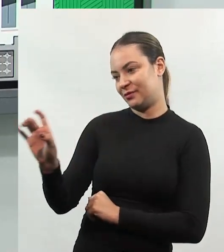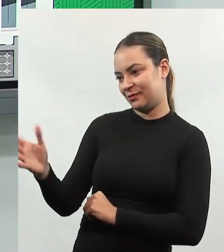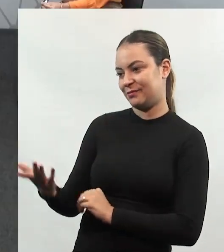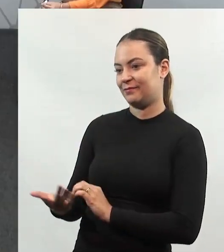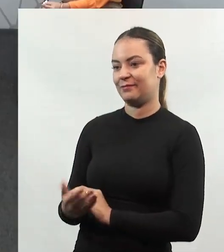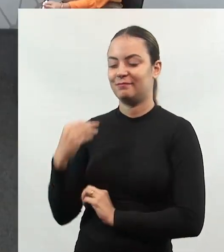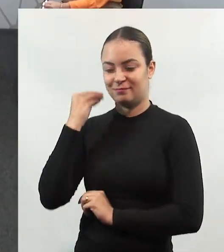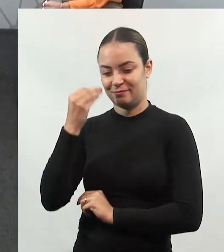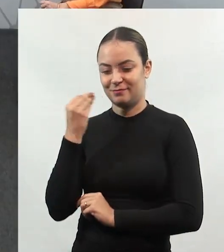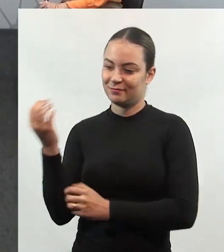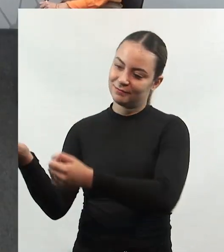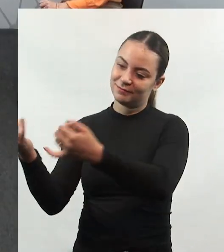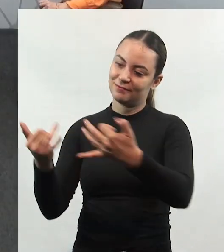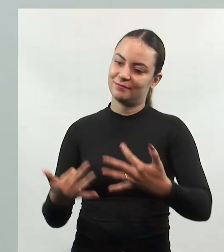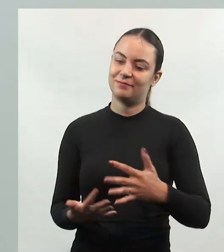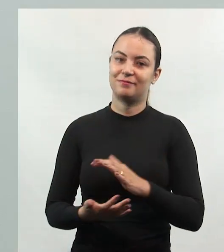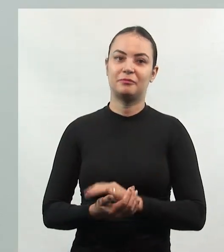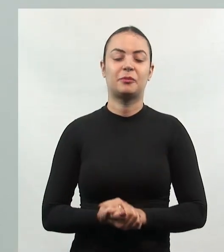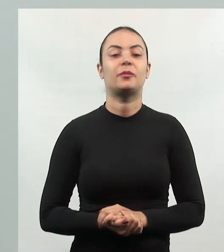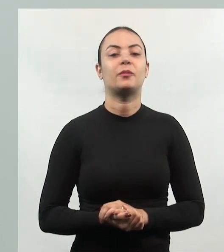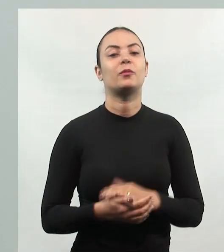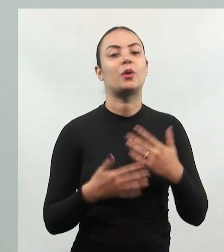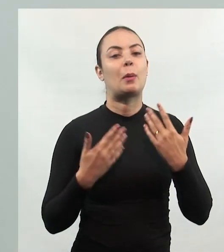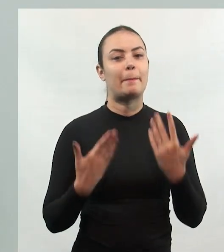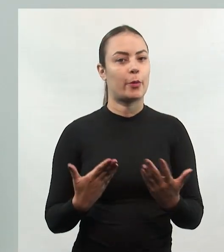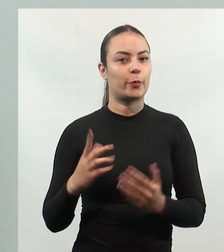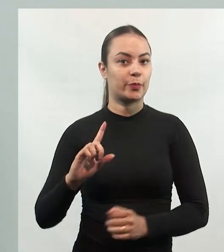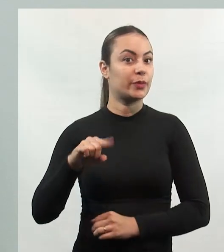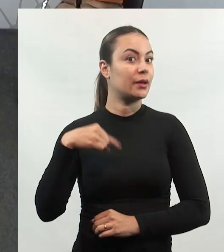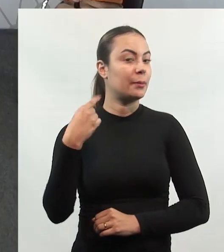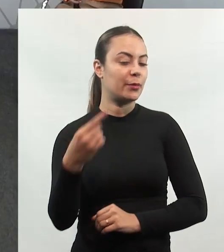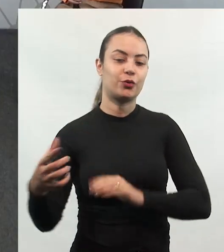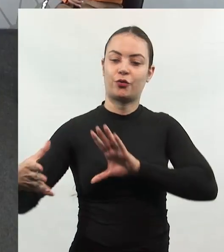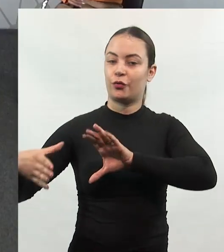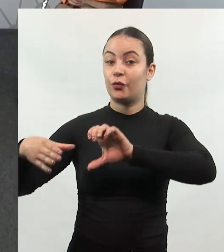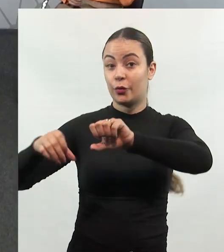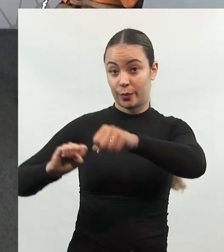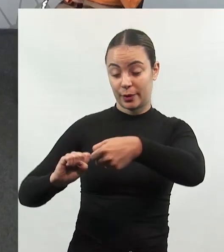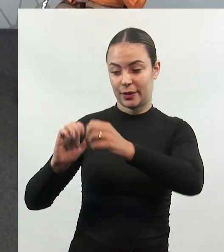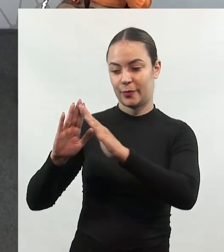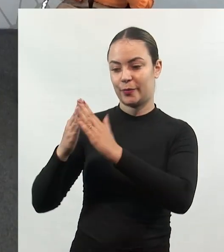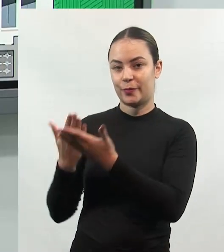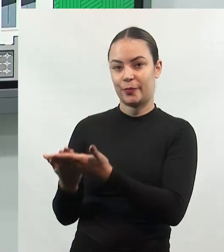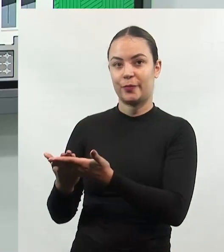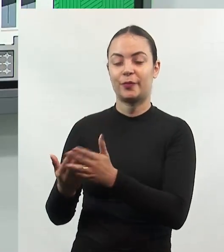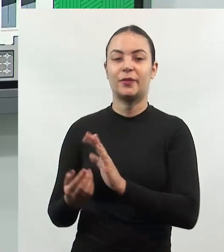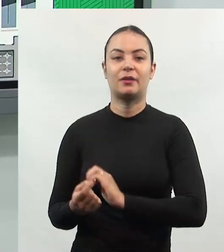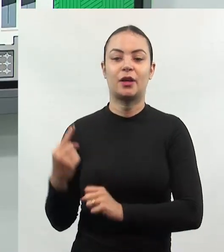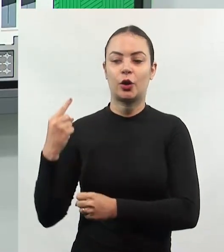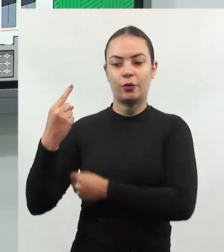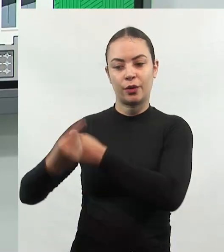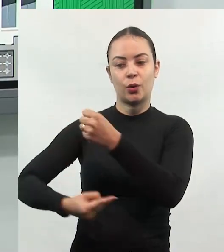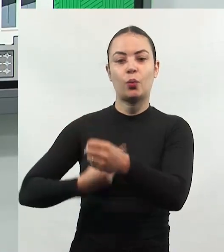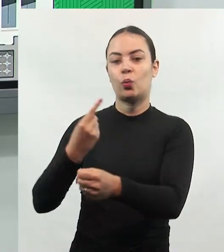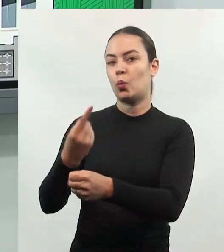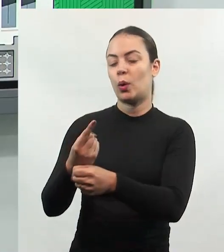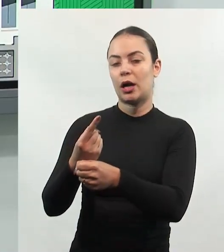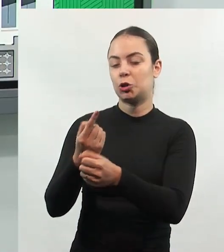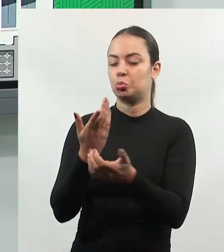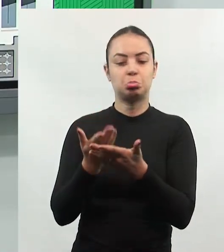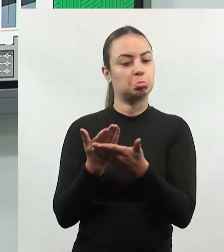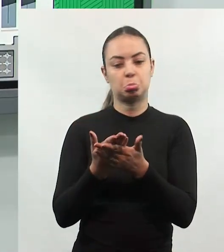lá na educação infantil. Esse é o meu objetivo. Mas e vocês? Após a formatura, que caminho cada